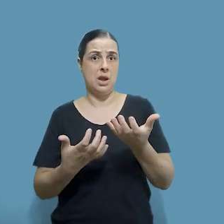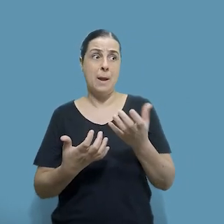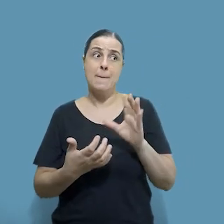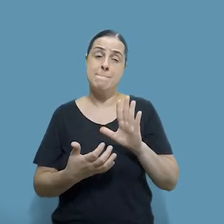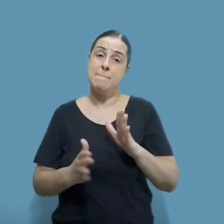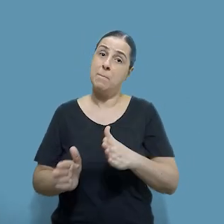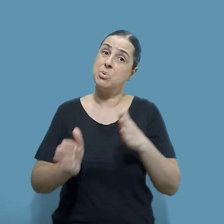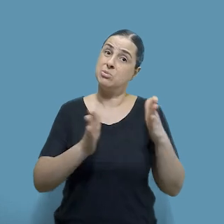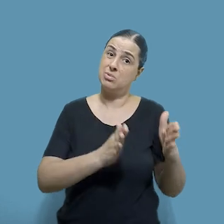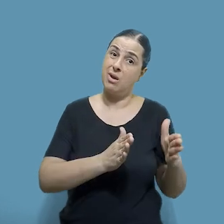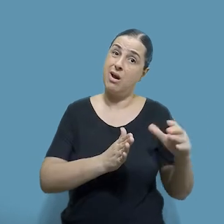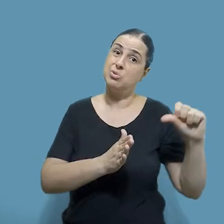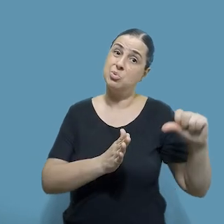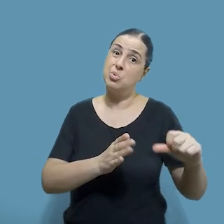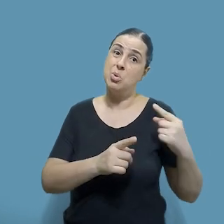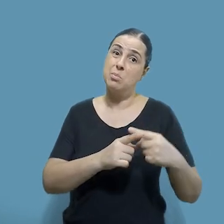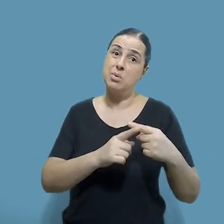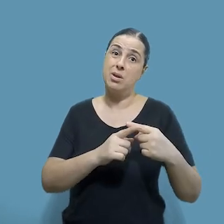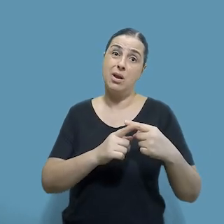né?